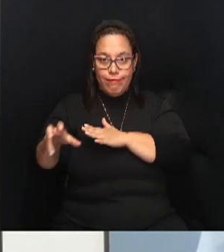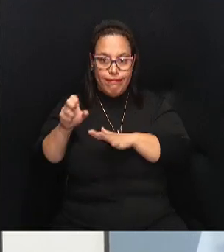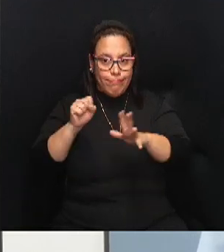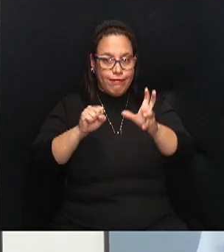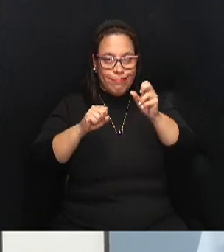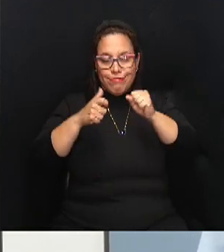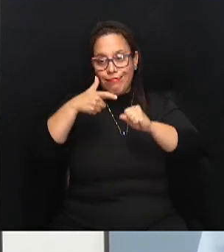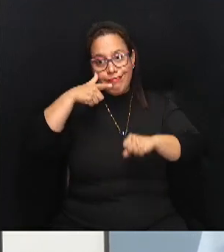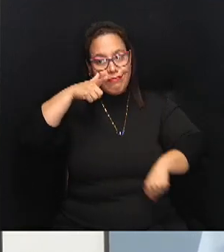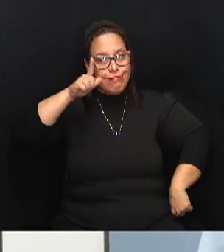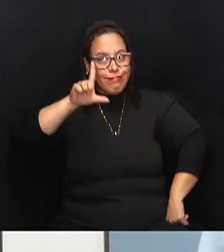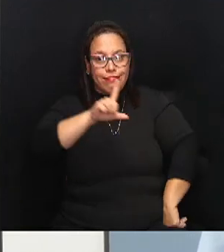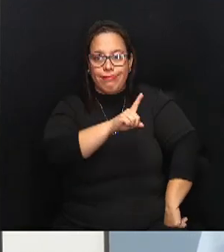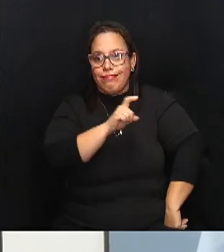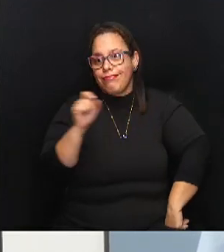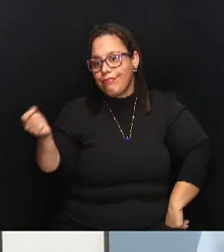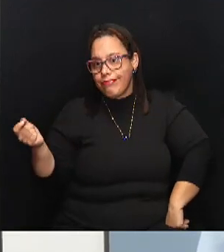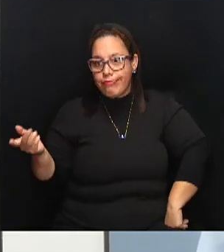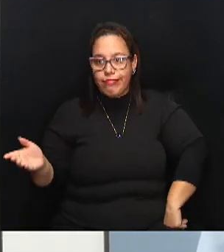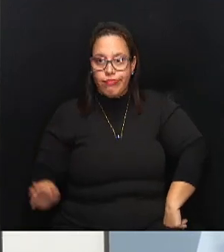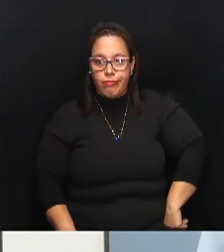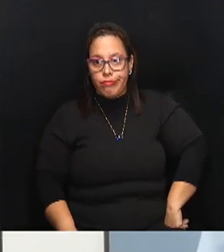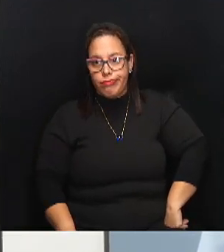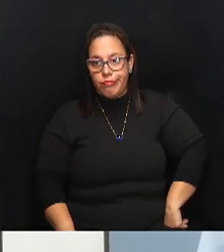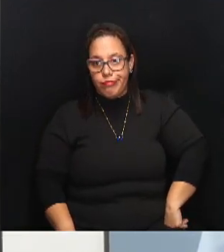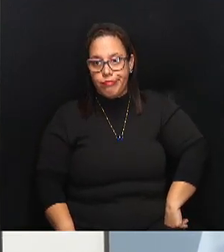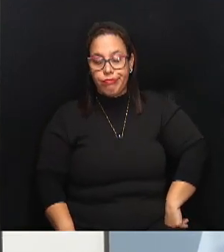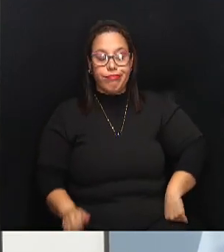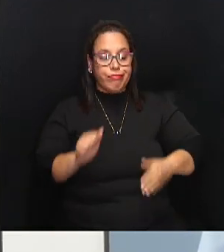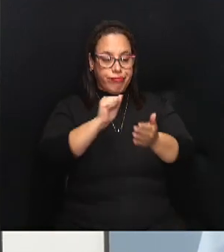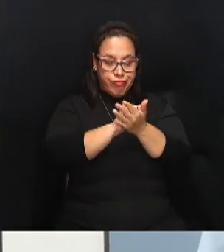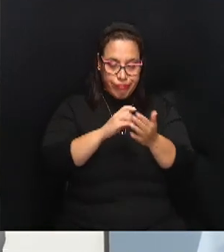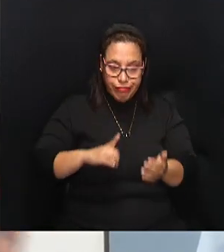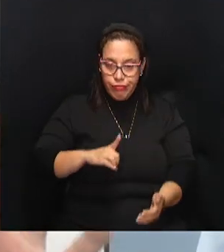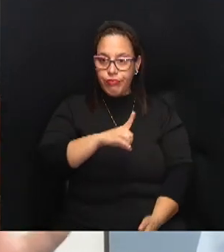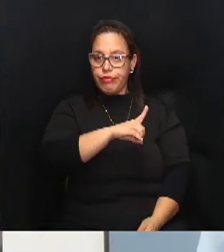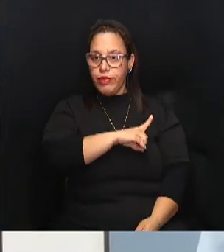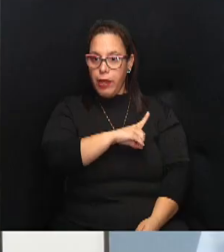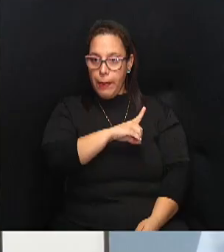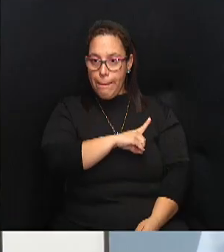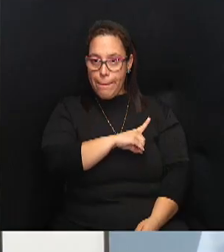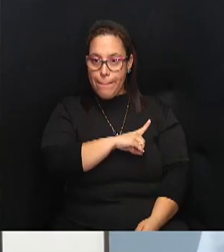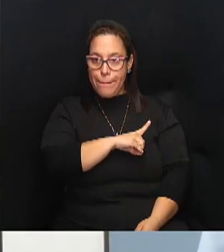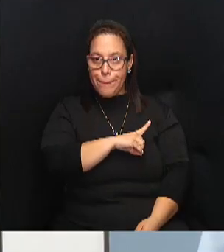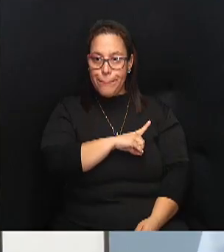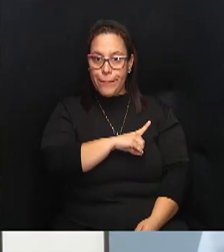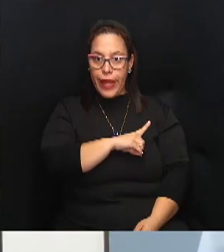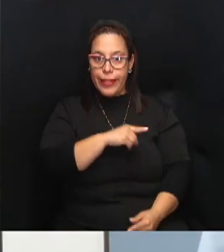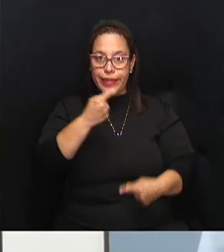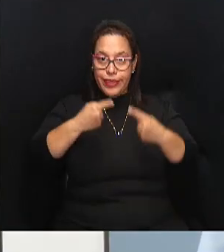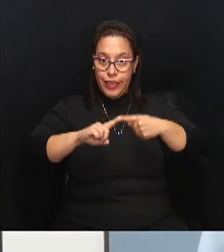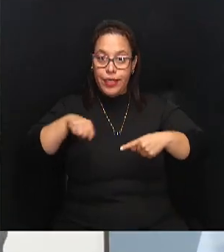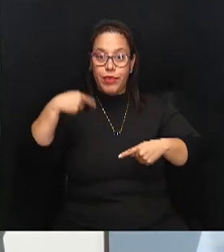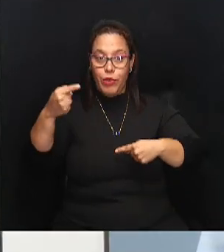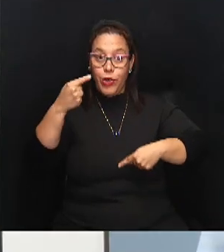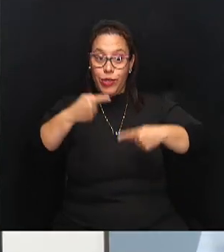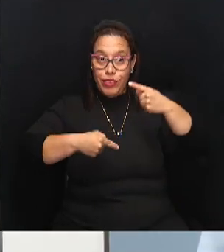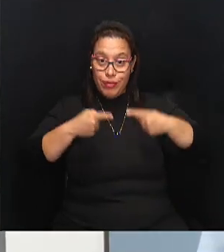pessoa não consegue mais sair disso aí. Mas falando aqui na atividade delegada, e deixa esse assunto, essa polêmica para um outro